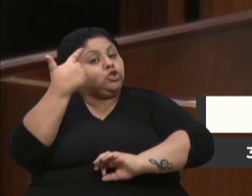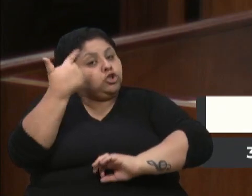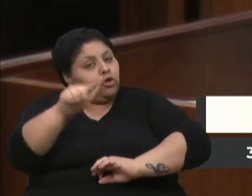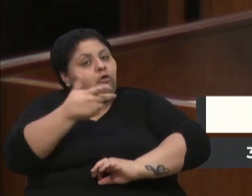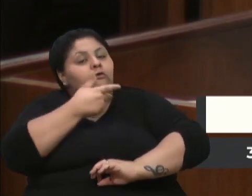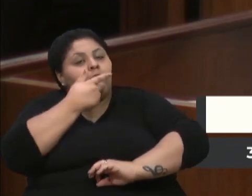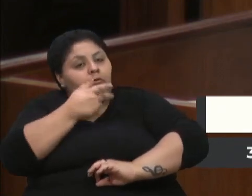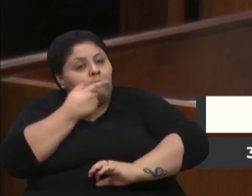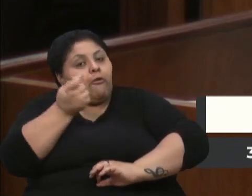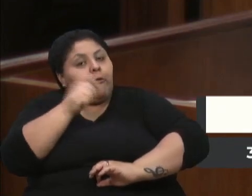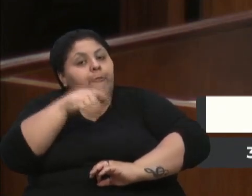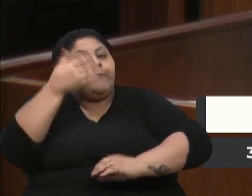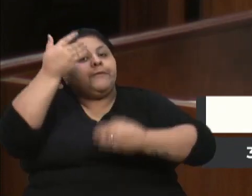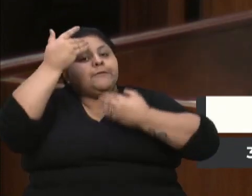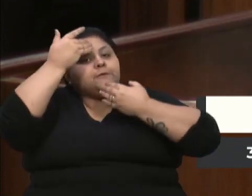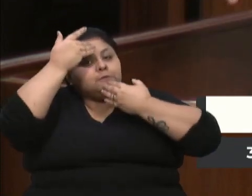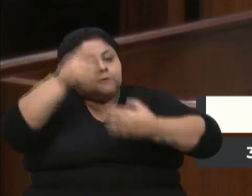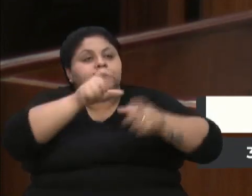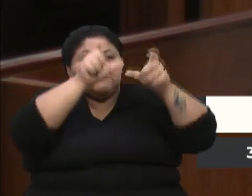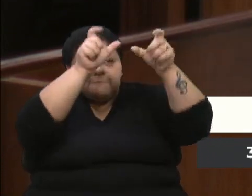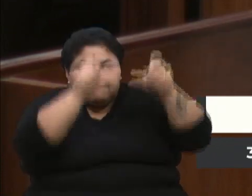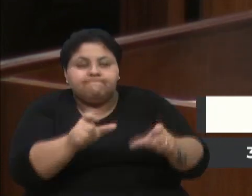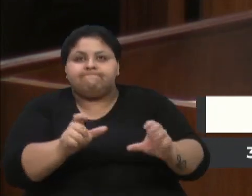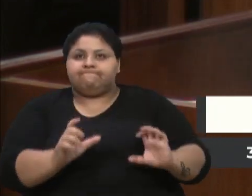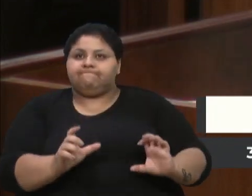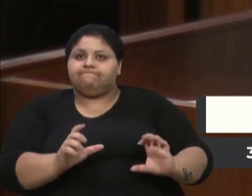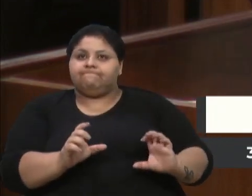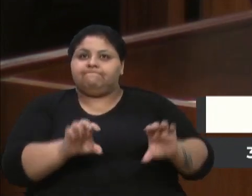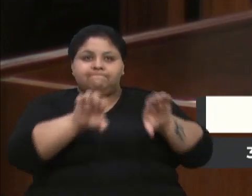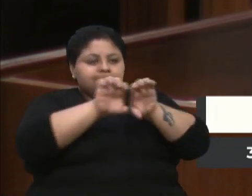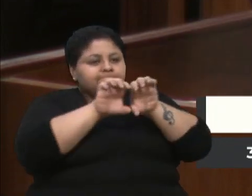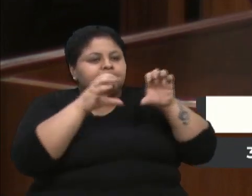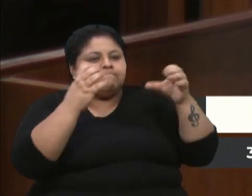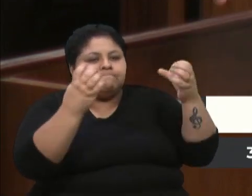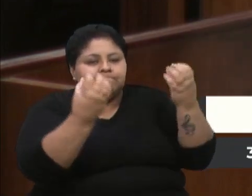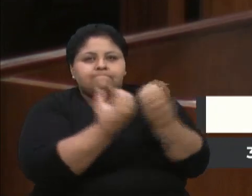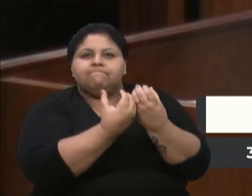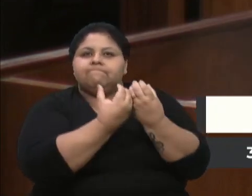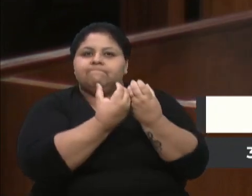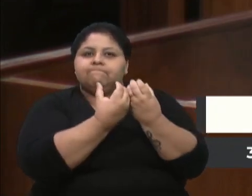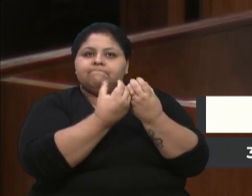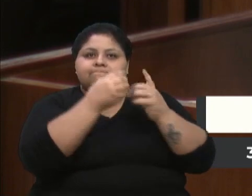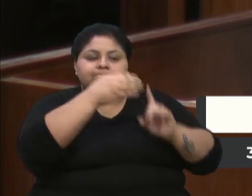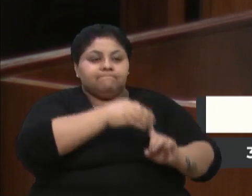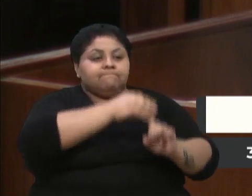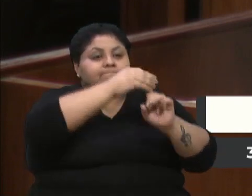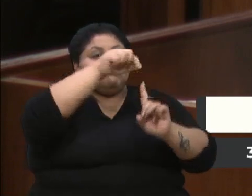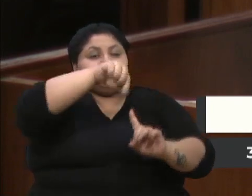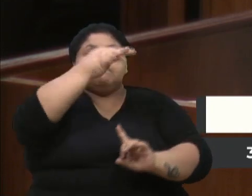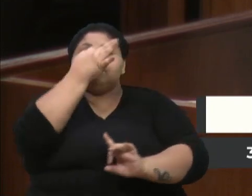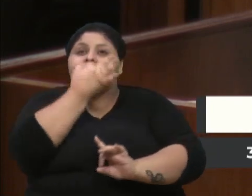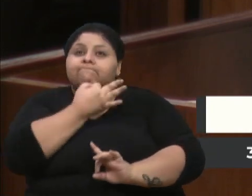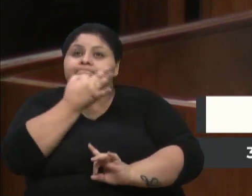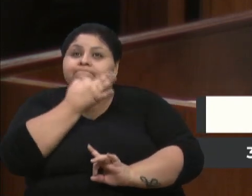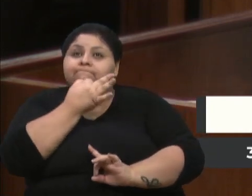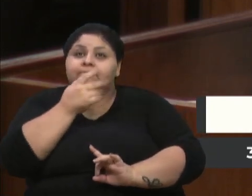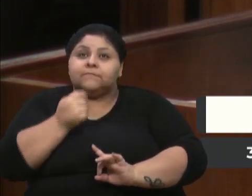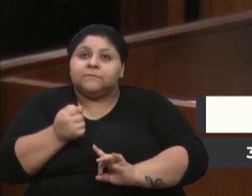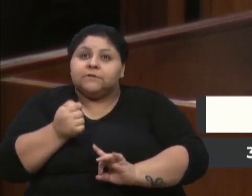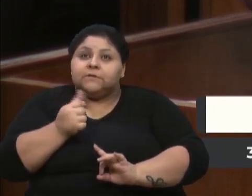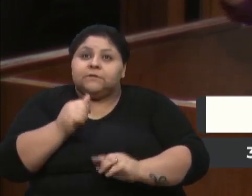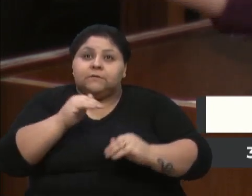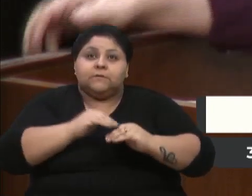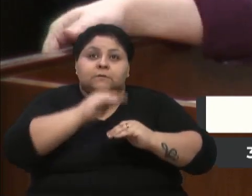Tem que agradecer as pessoas, as comunidades, principalmente a de Caxias, aí, que parece que estão com mais de